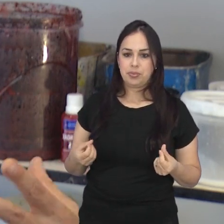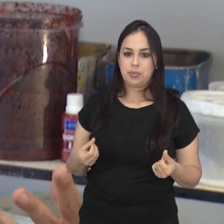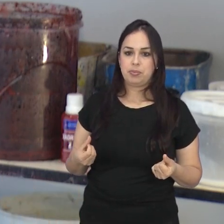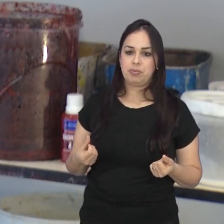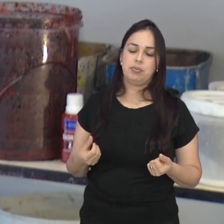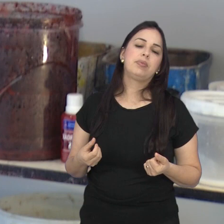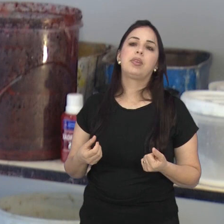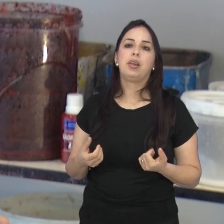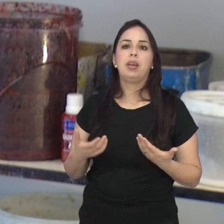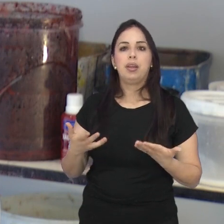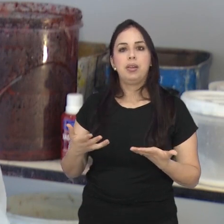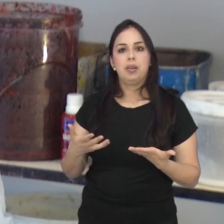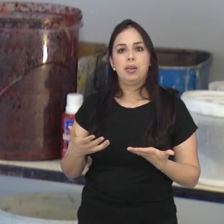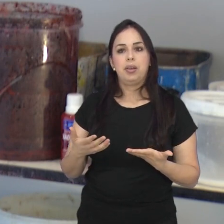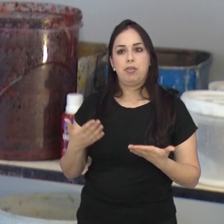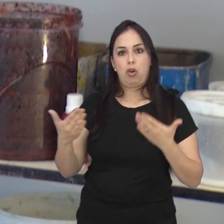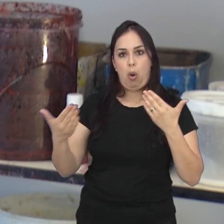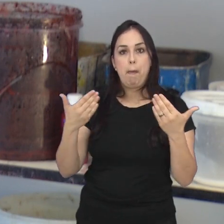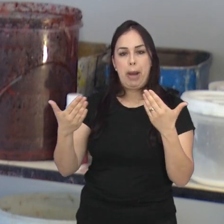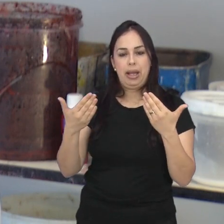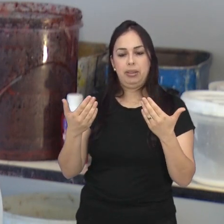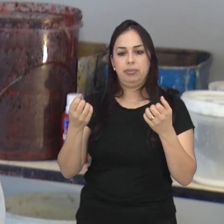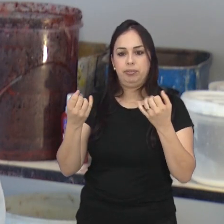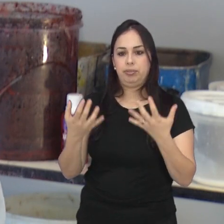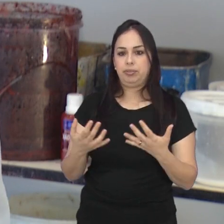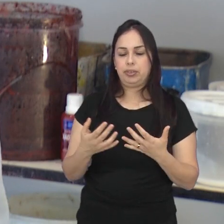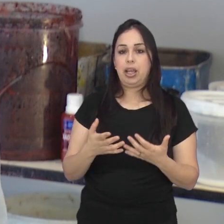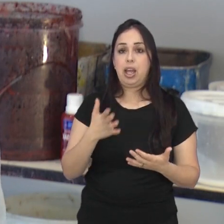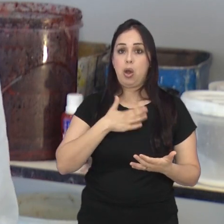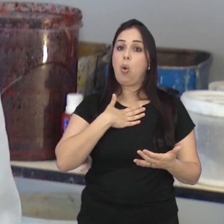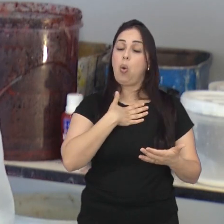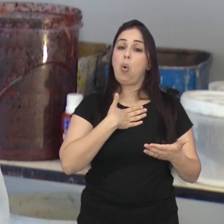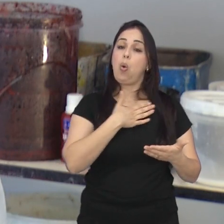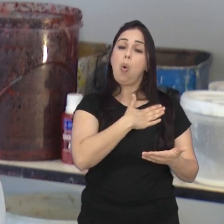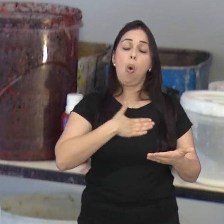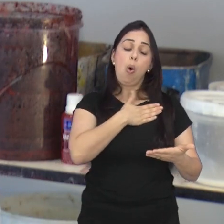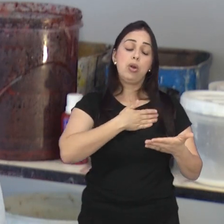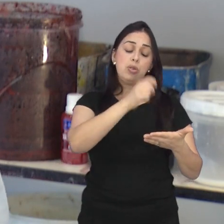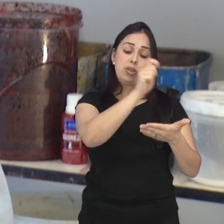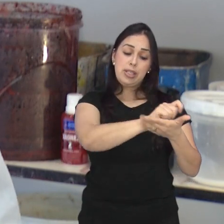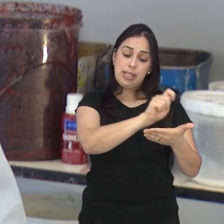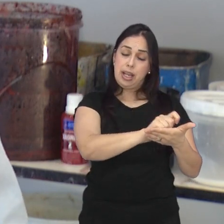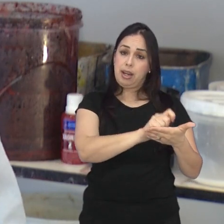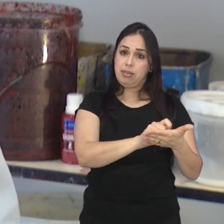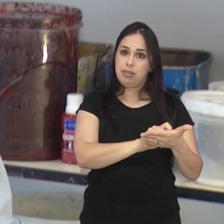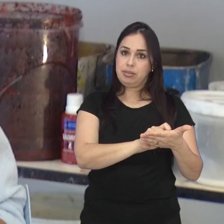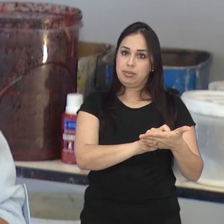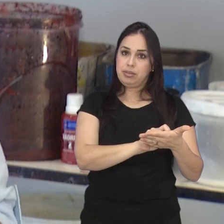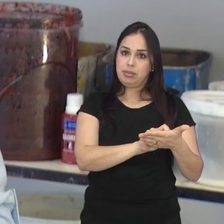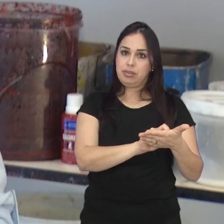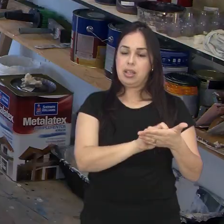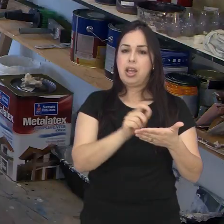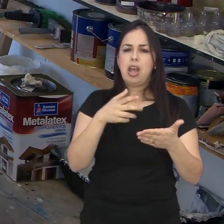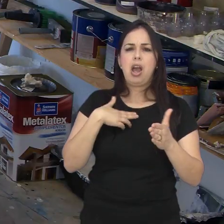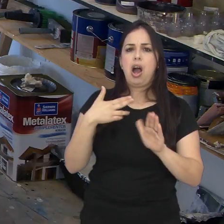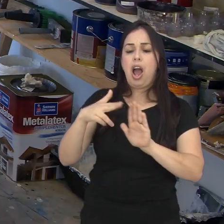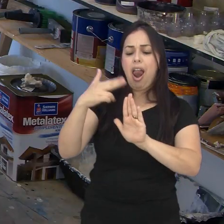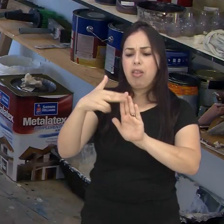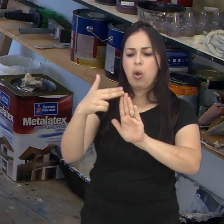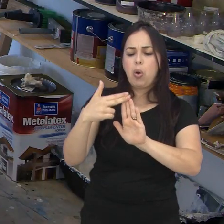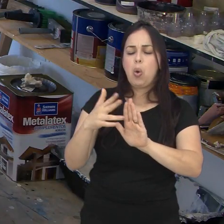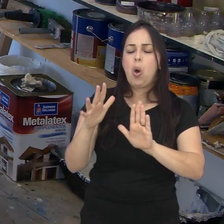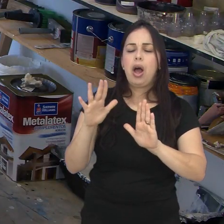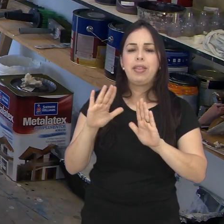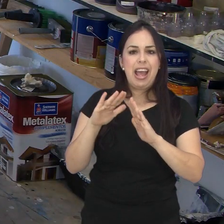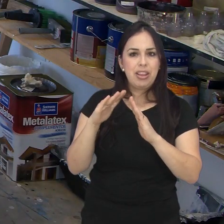quando eu vou fazer uma comparação, eu sempre gostei muito de escrever também. Por isso que eu falei que eu gostava de fazer relatório